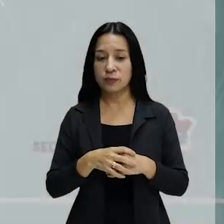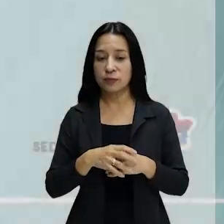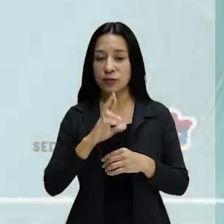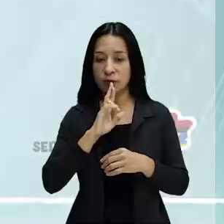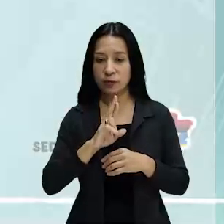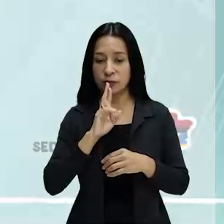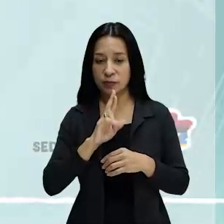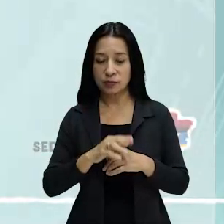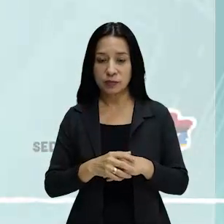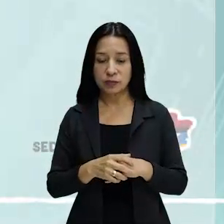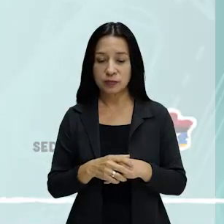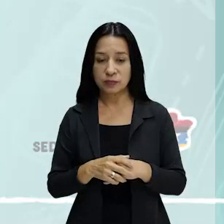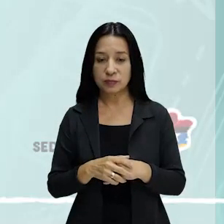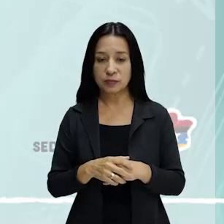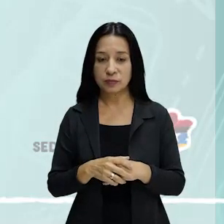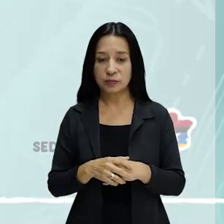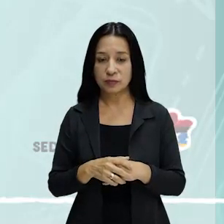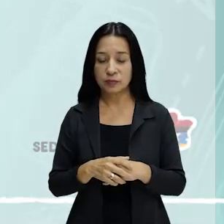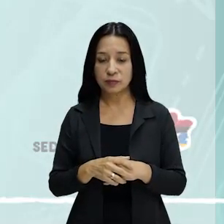resposta?